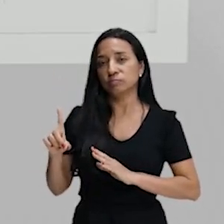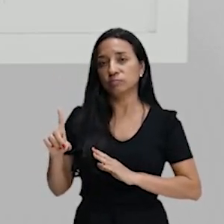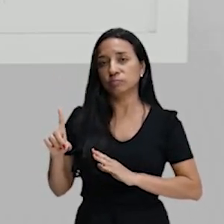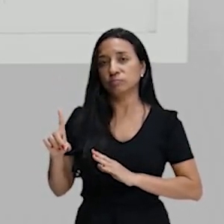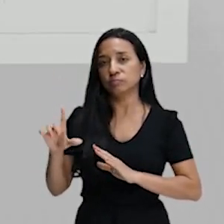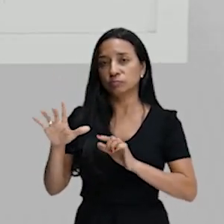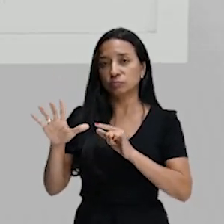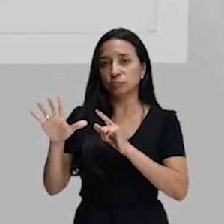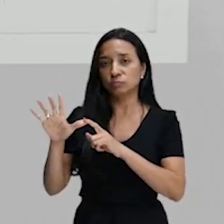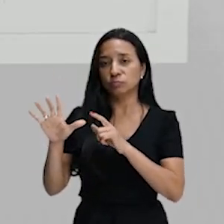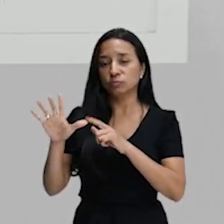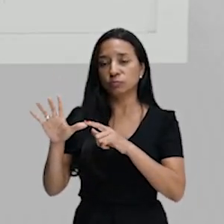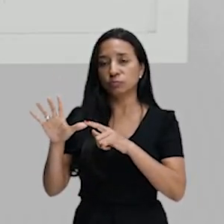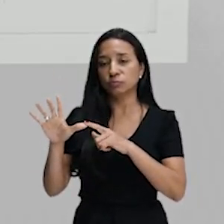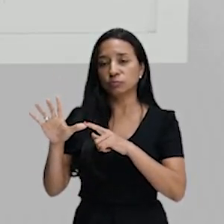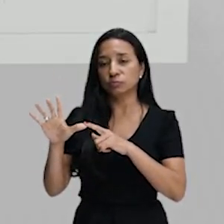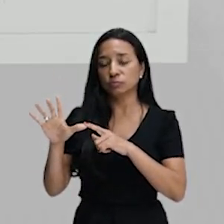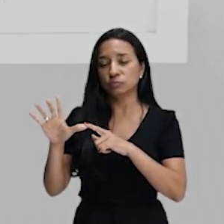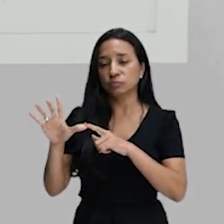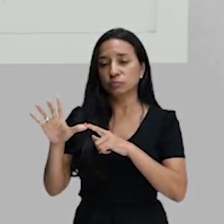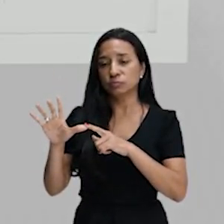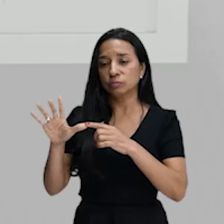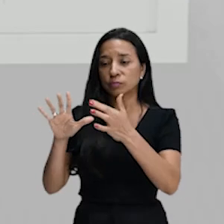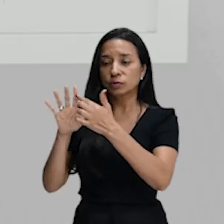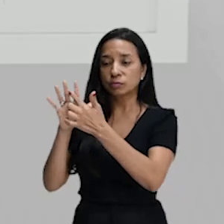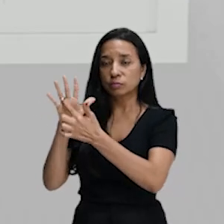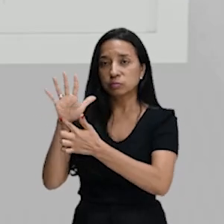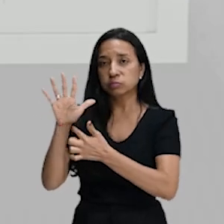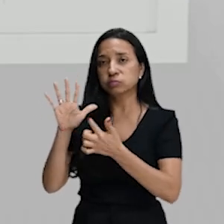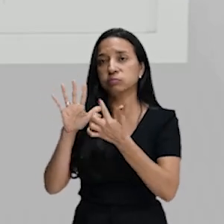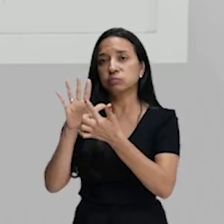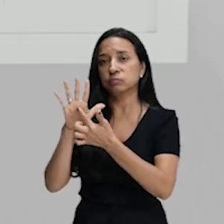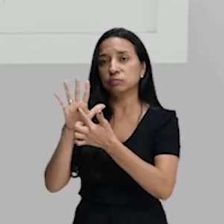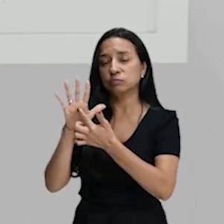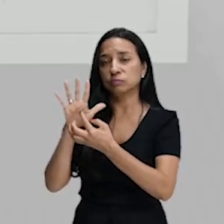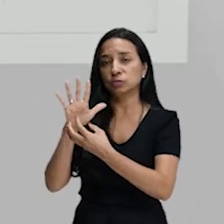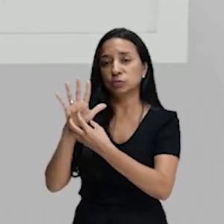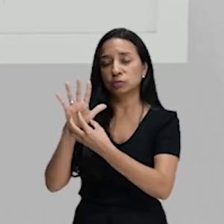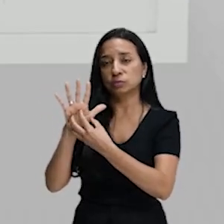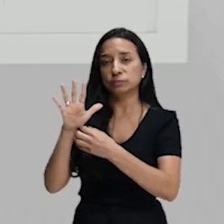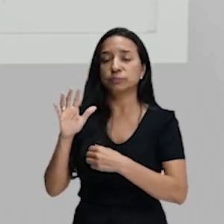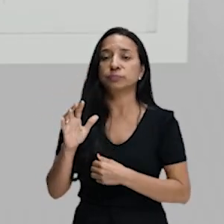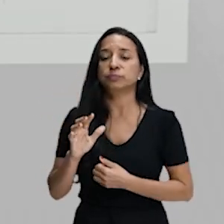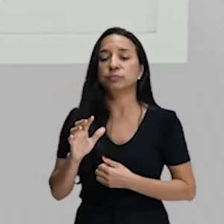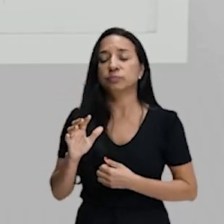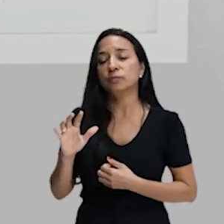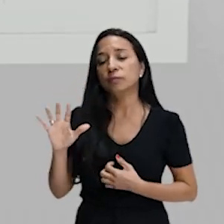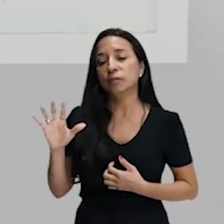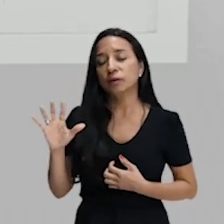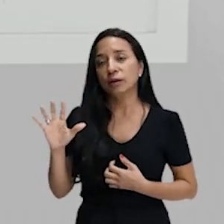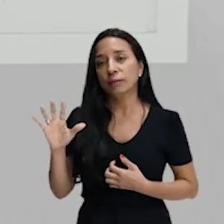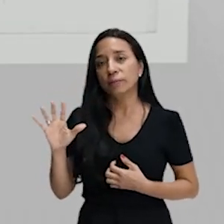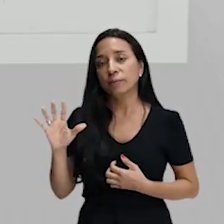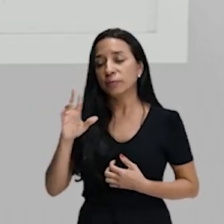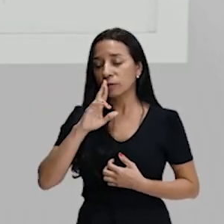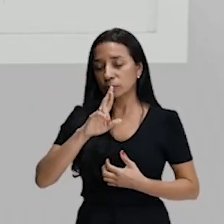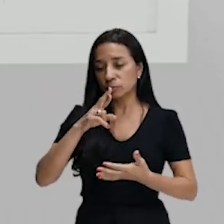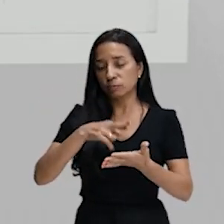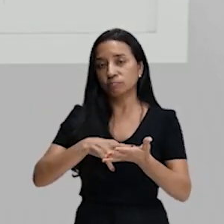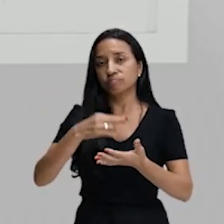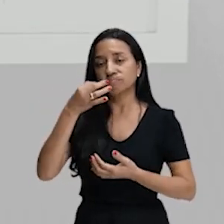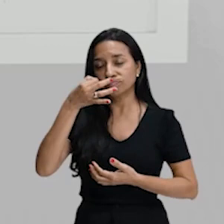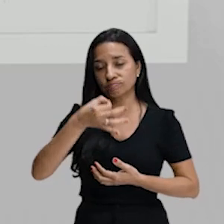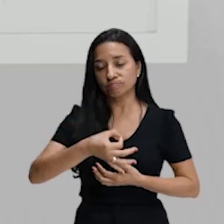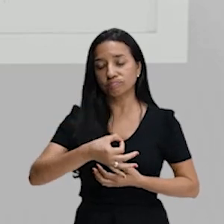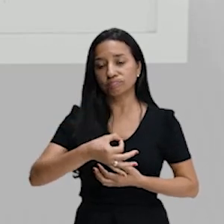corrente e a palma da mão vai ser aí o sentido do campo. Então, a resposta correta é a letra A.